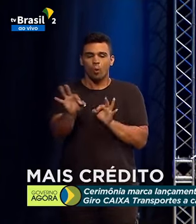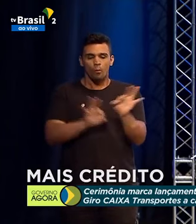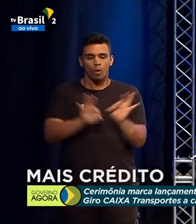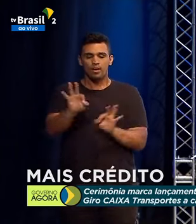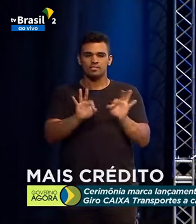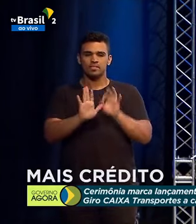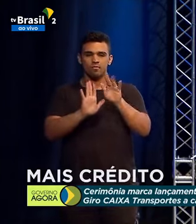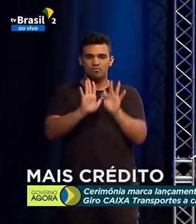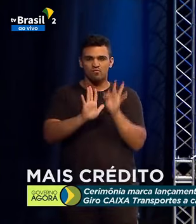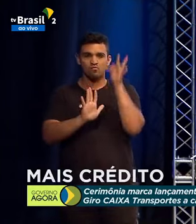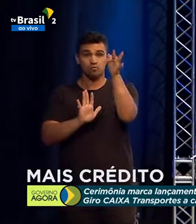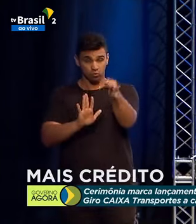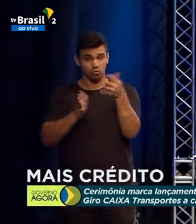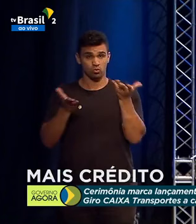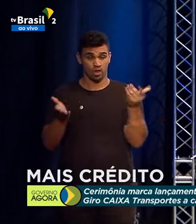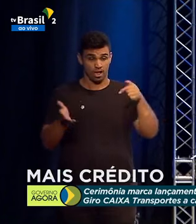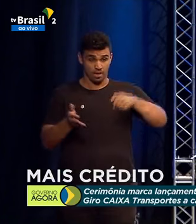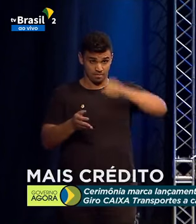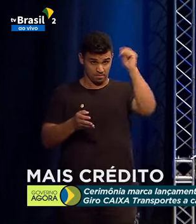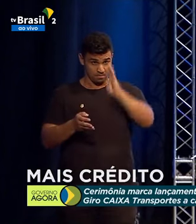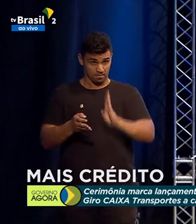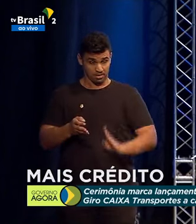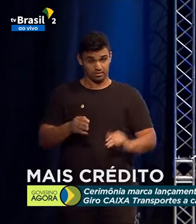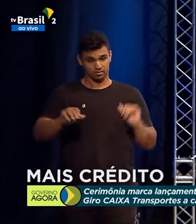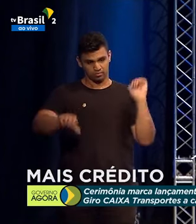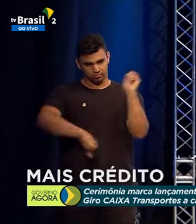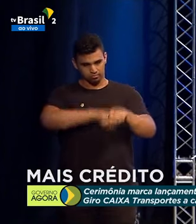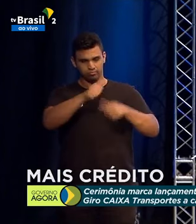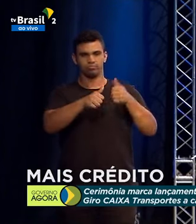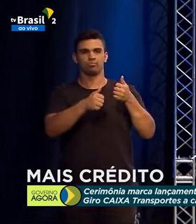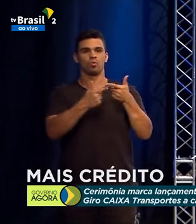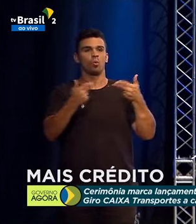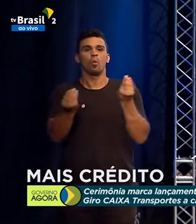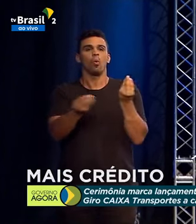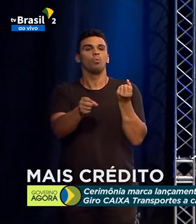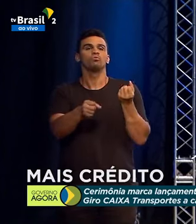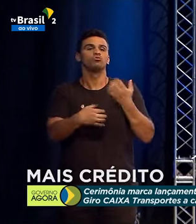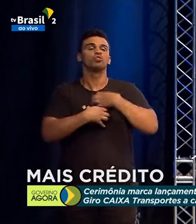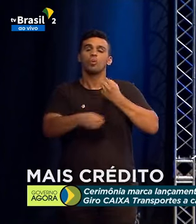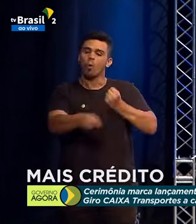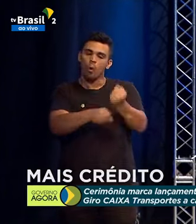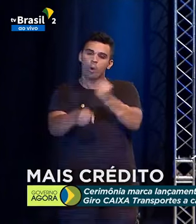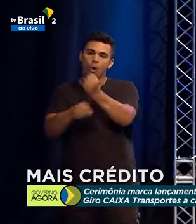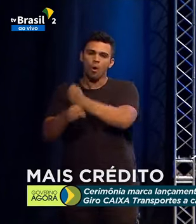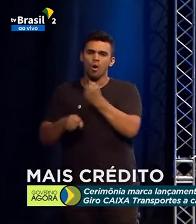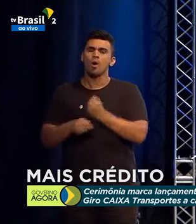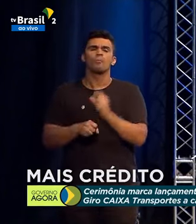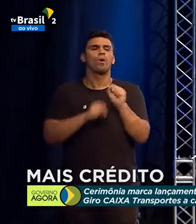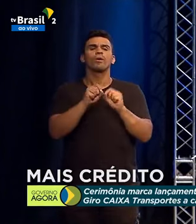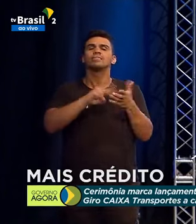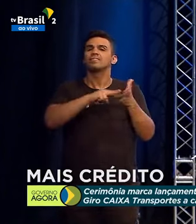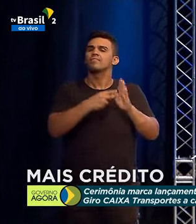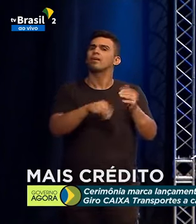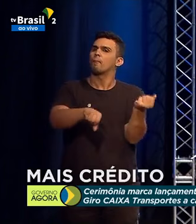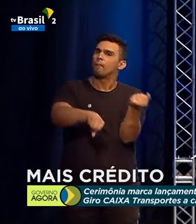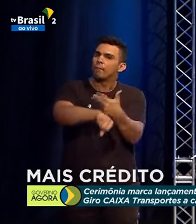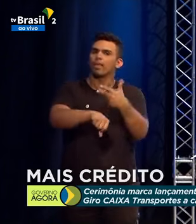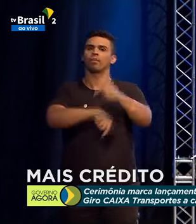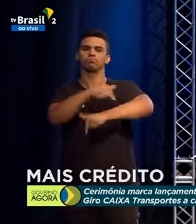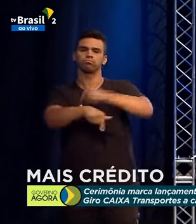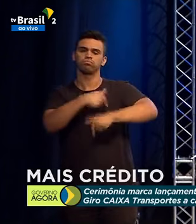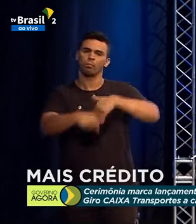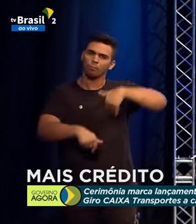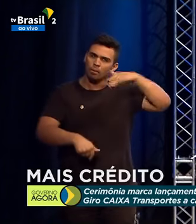Olha o que vai acontecer, o Brasil vai se transformar num grande canteiro de obra daqui a alguns anos. Isso é muito emprego, a infraestrutura vai ser